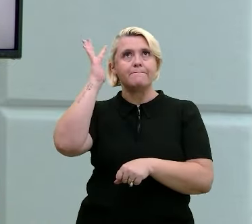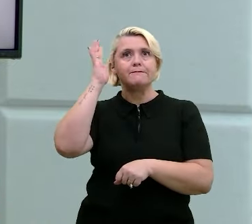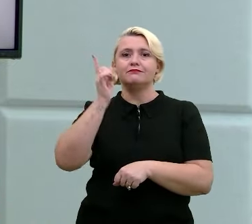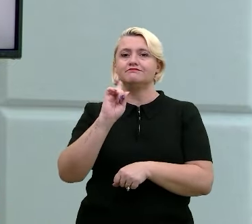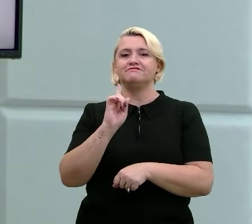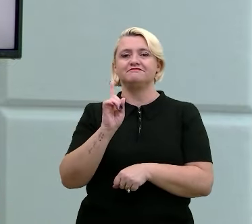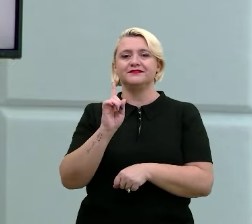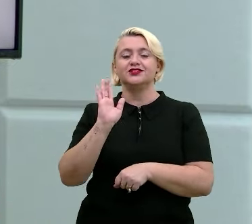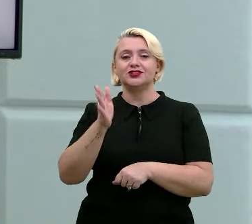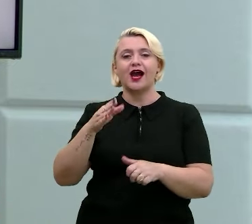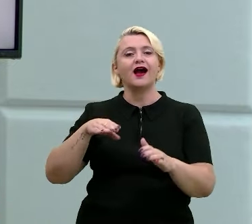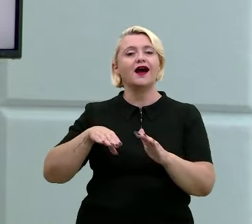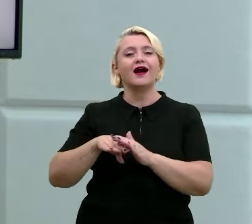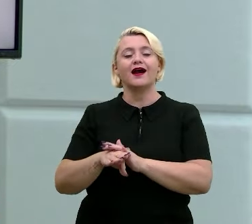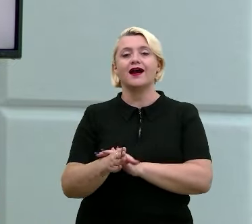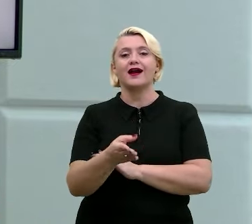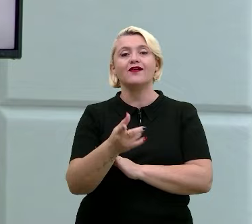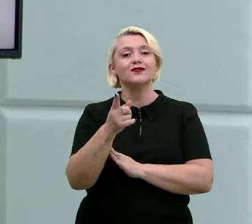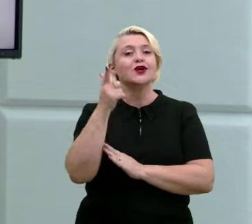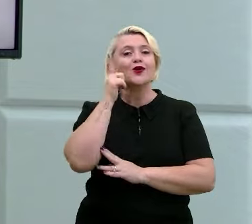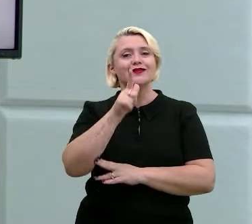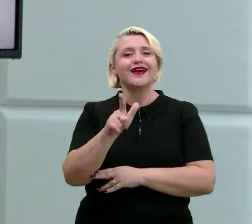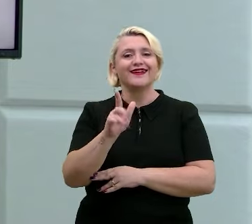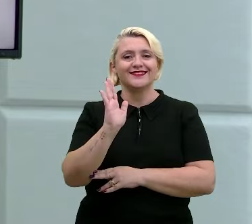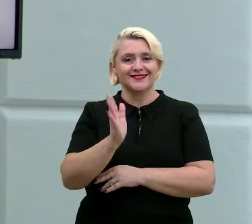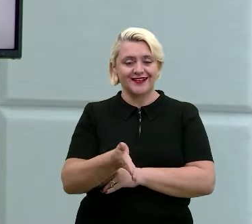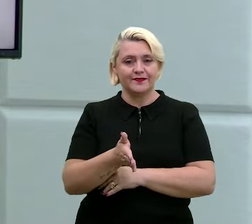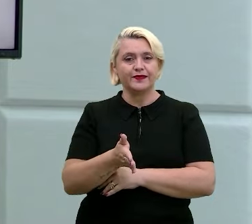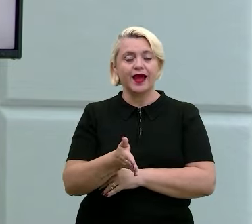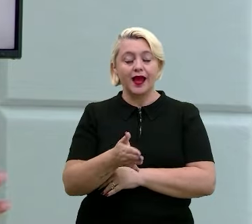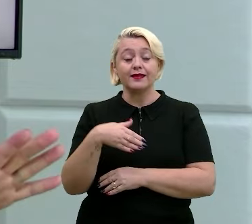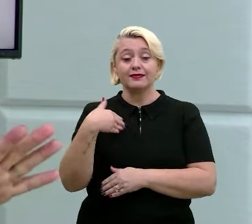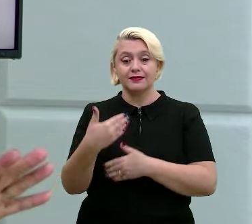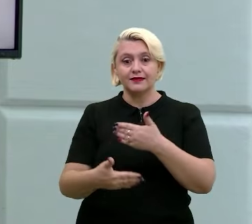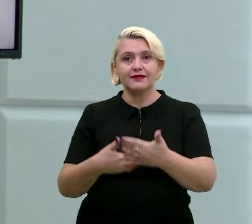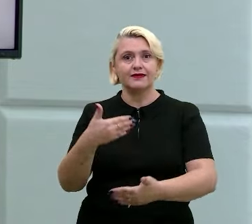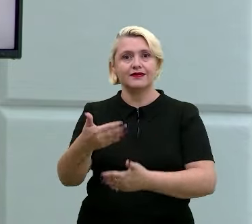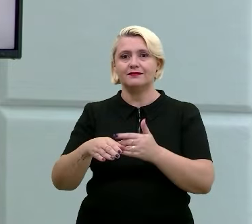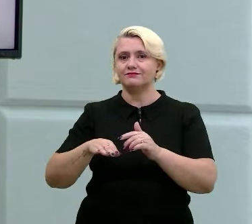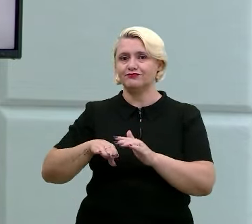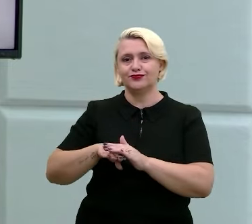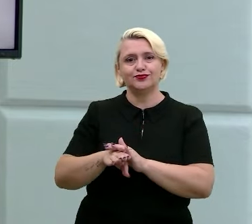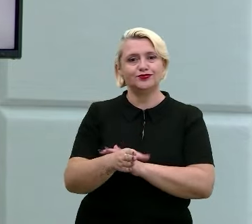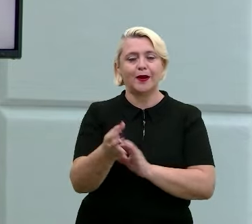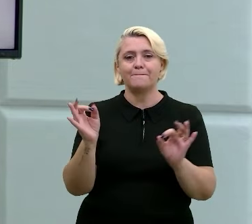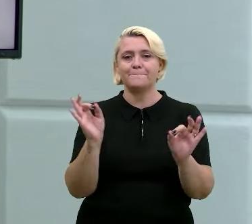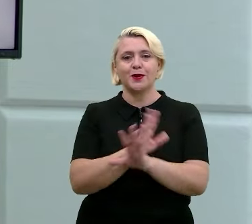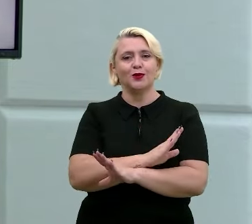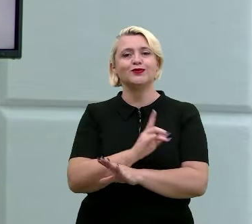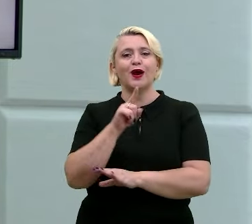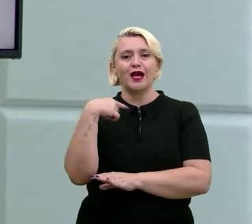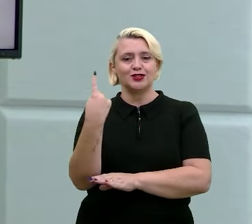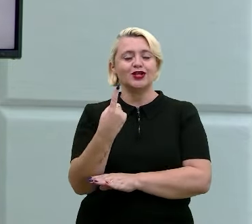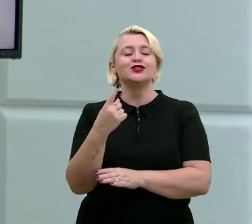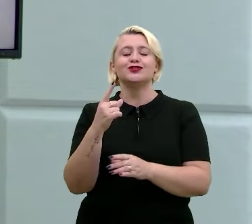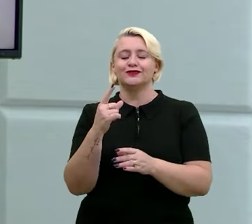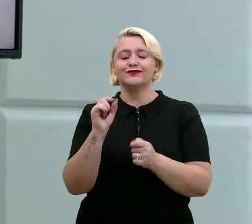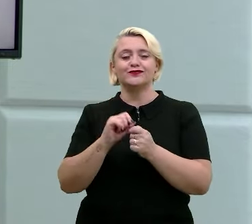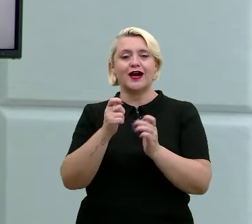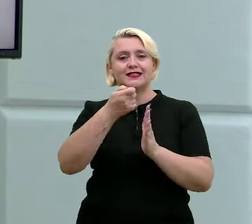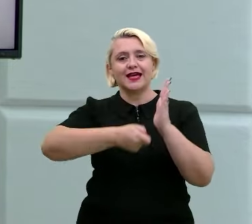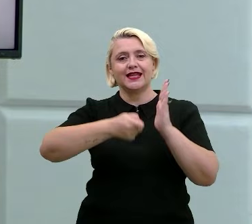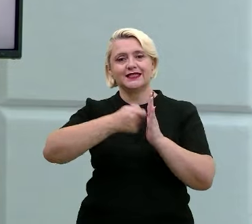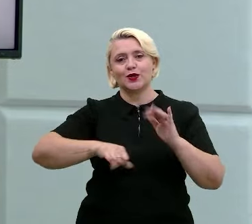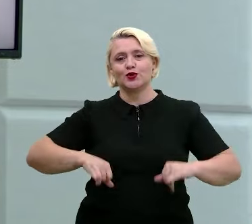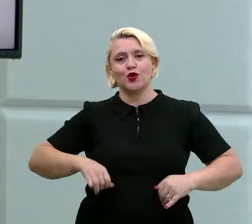é uma habilidade que você conquistou, né? E a partir do momento que virou uma habilidade, pronto, a gente faz sem sofrimento. E